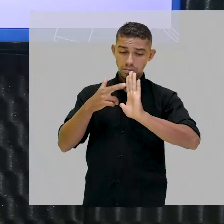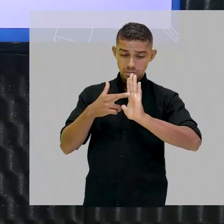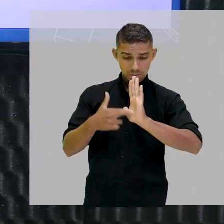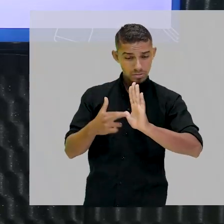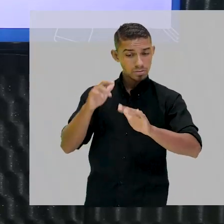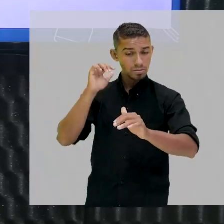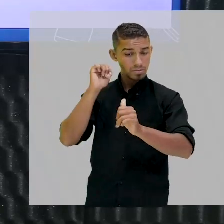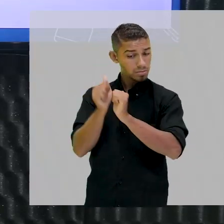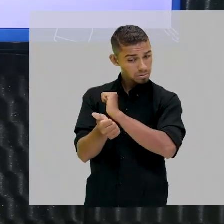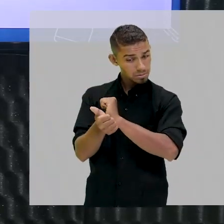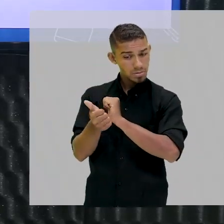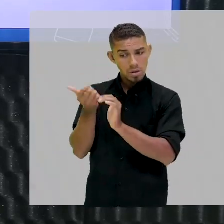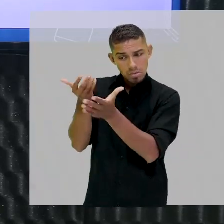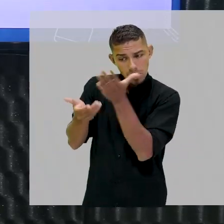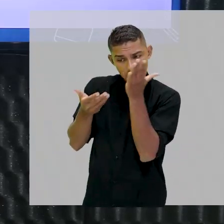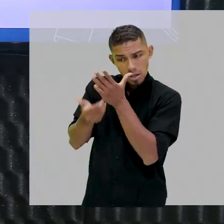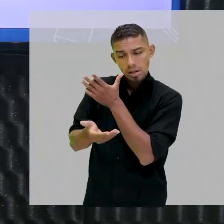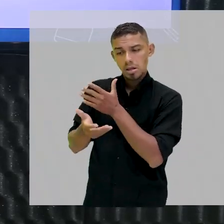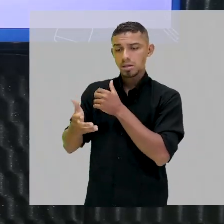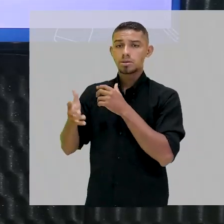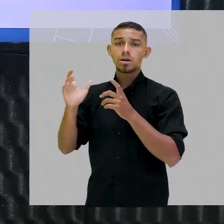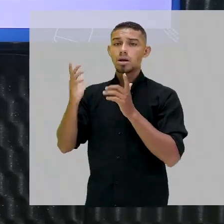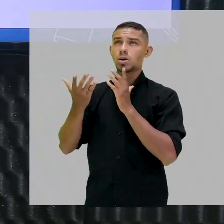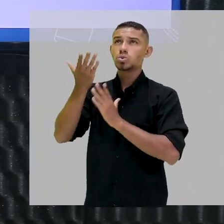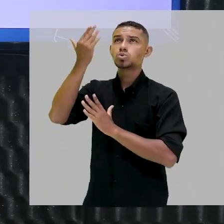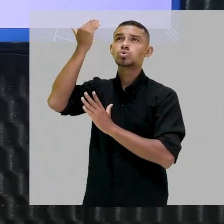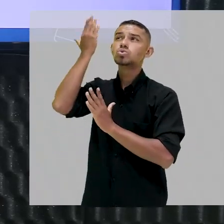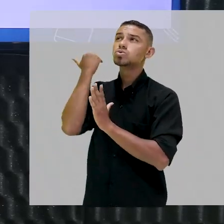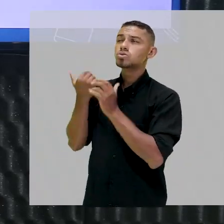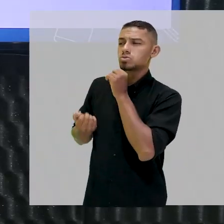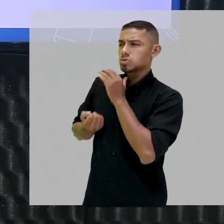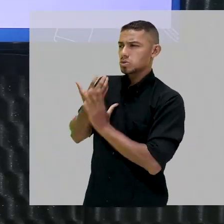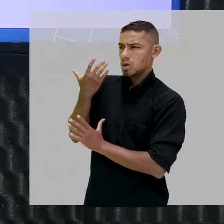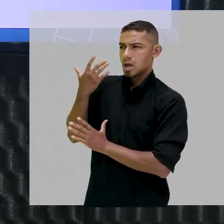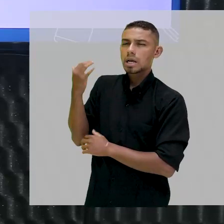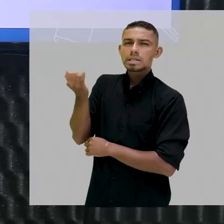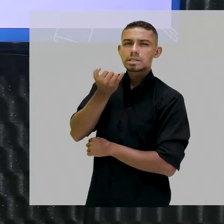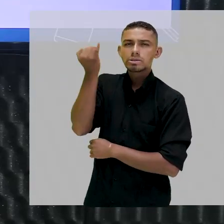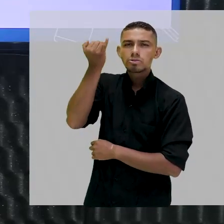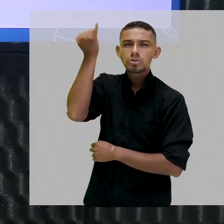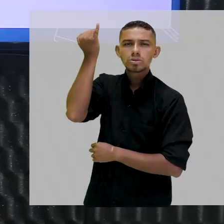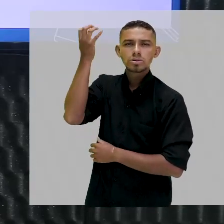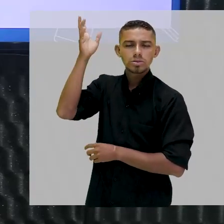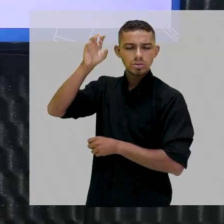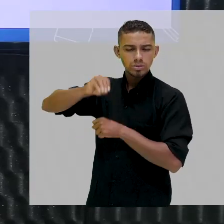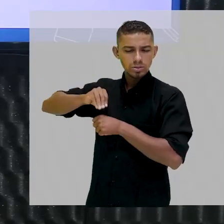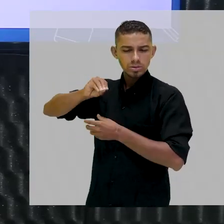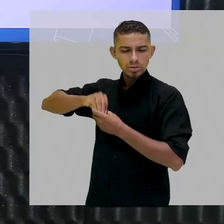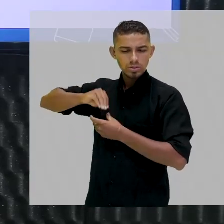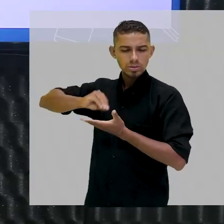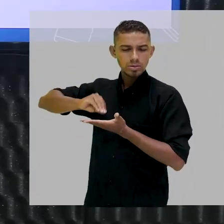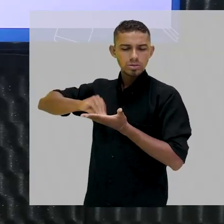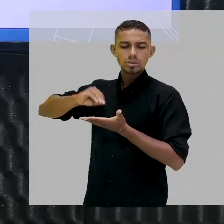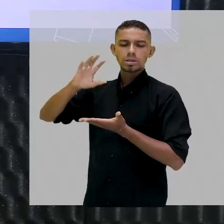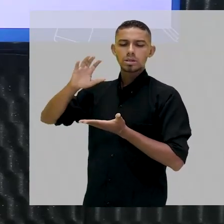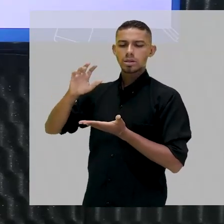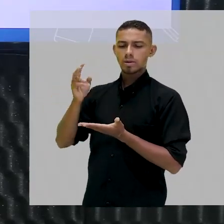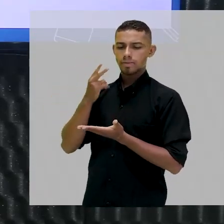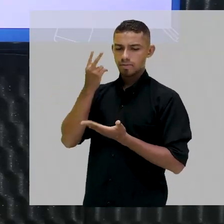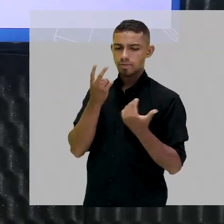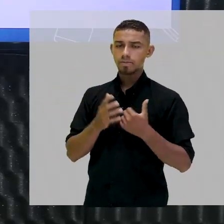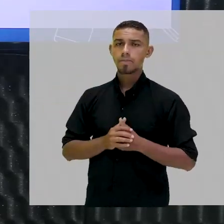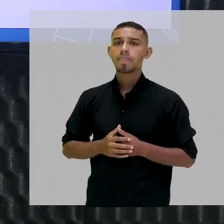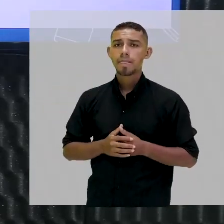esporte, de perder as suas raízes, de perder a sua essência. Então, aqueles b-boy, aquelas